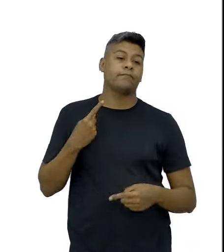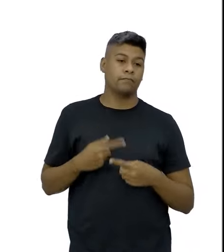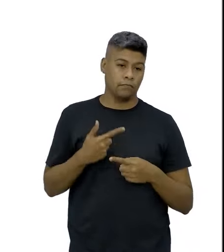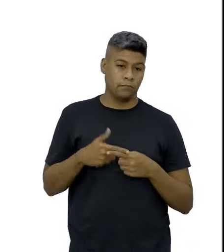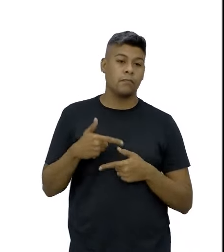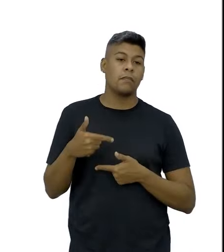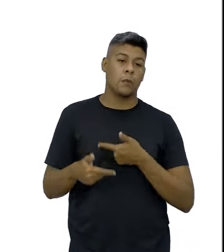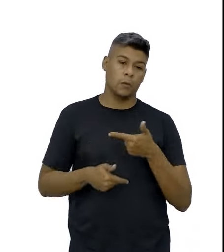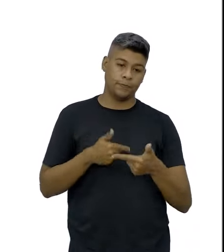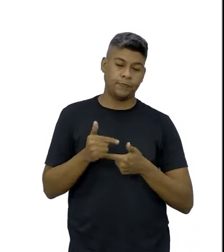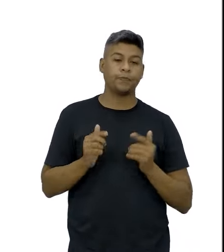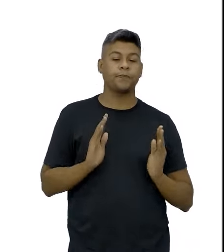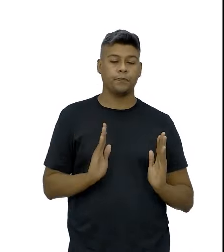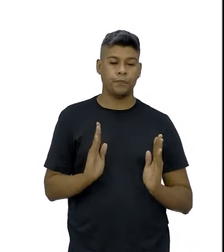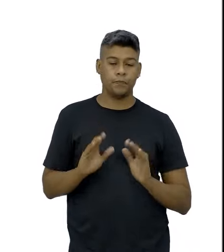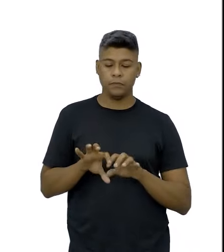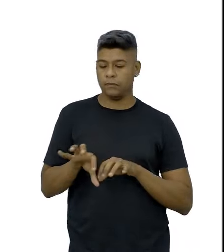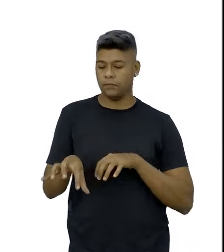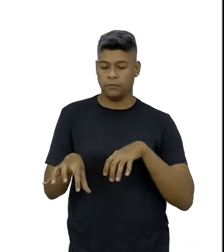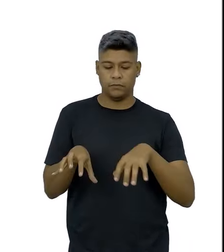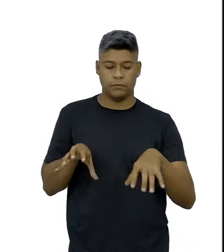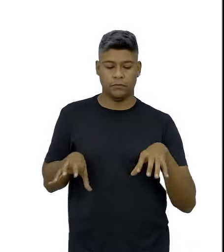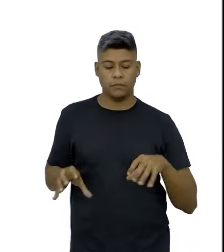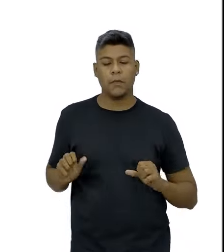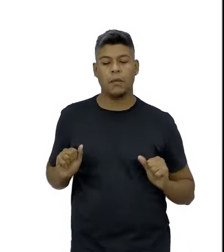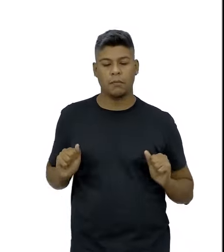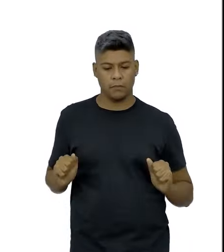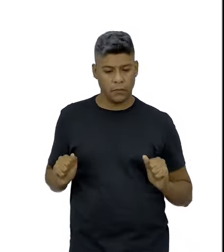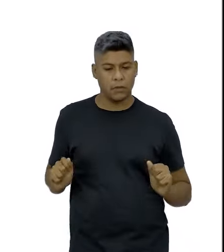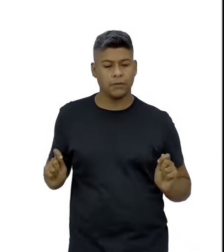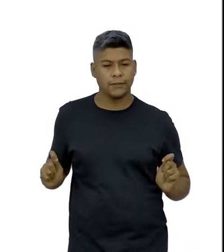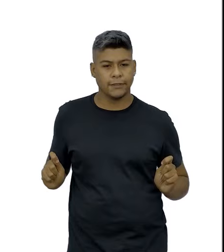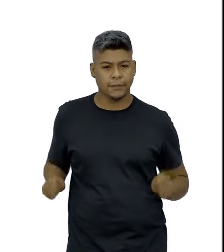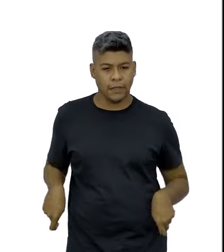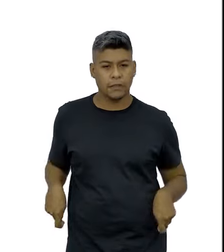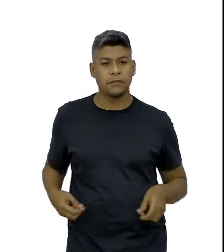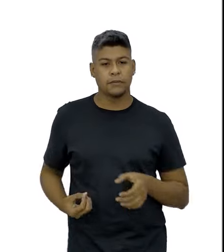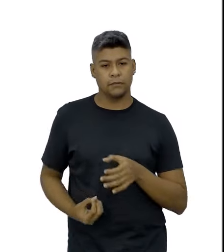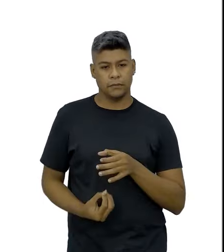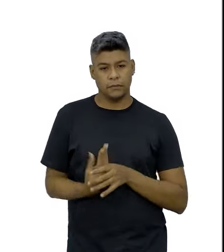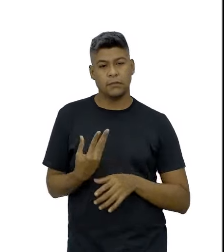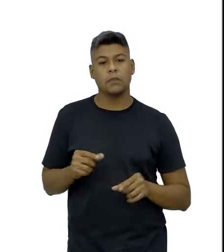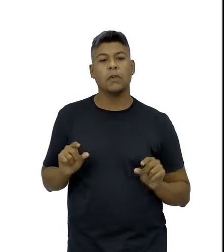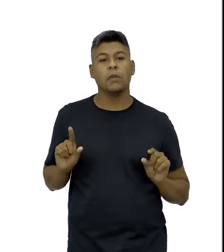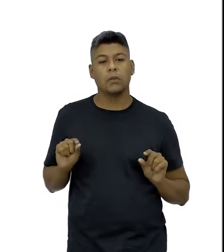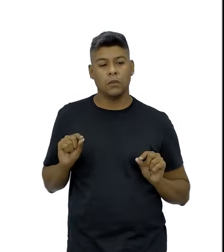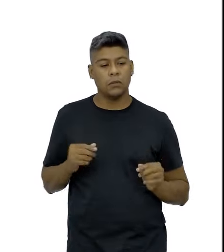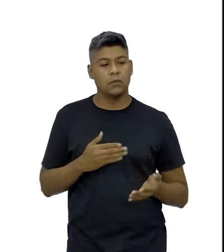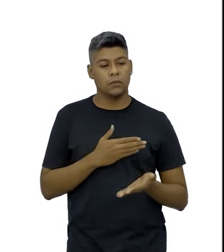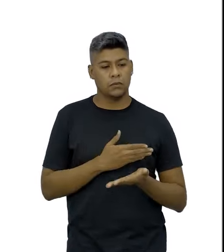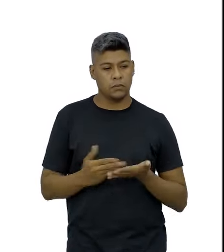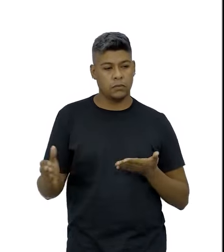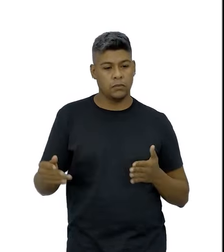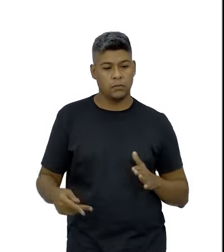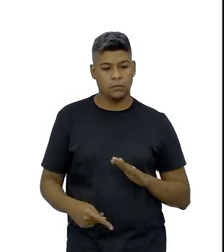trabalho com segmentação. E ele pode e deve ocorrer desde o início